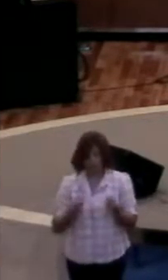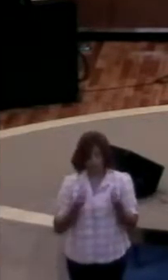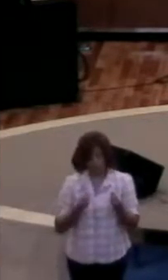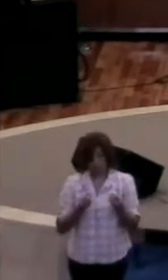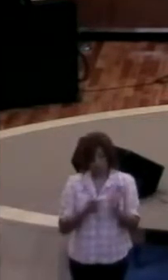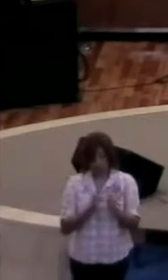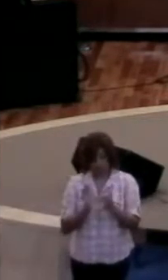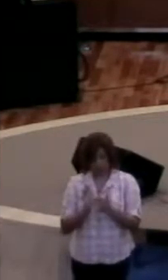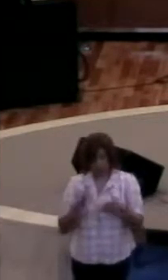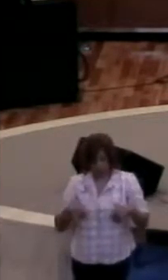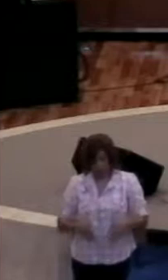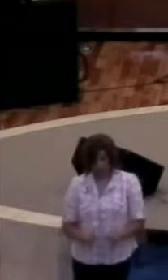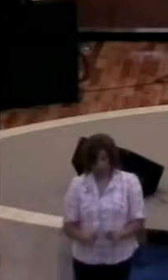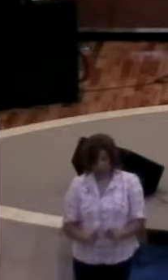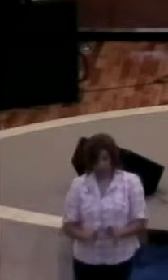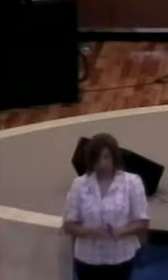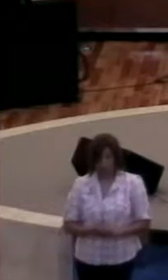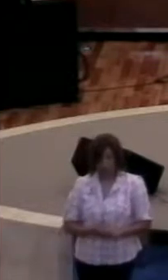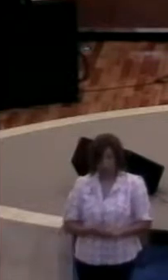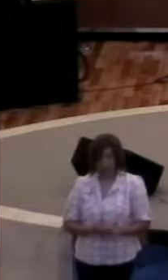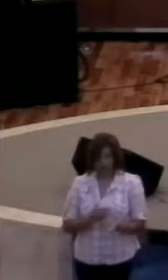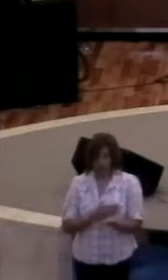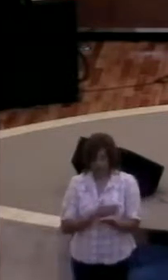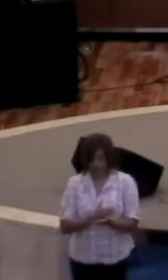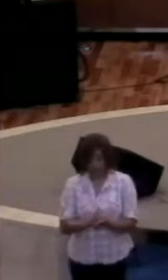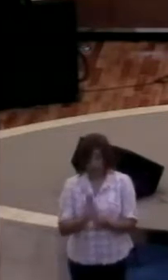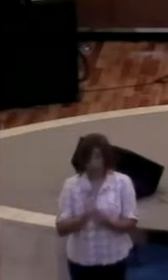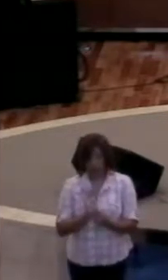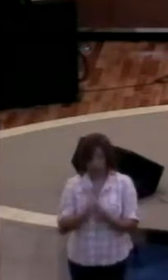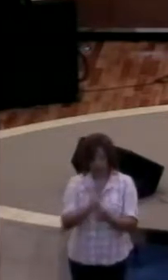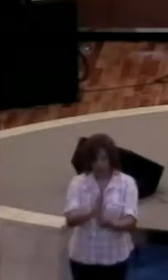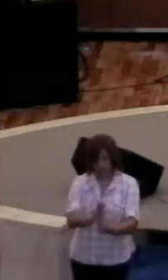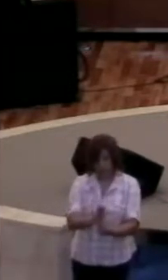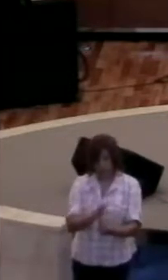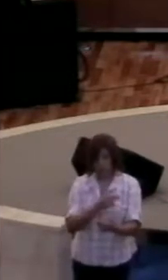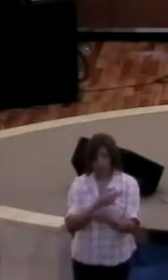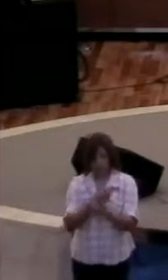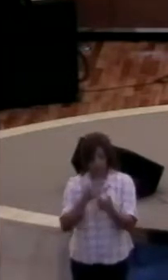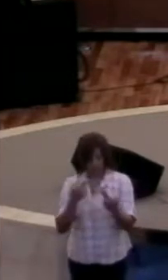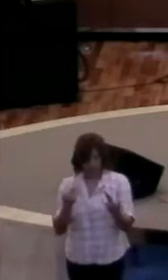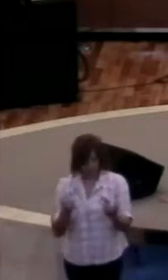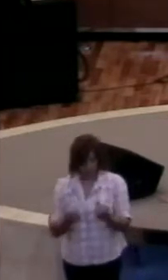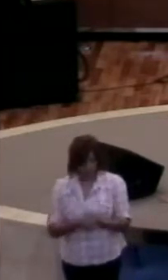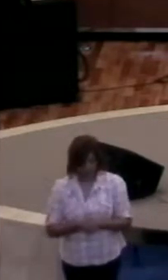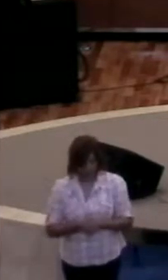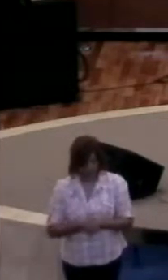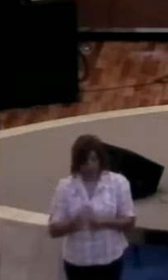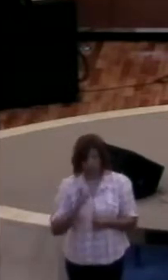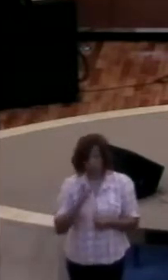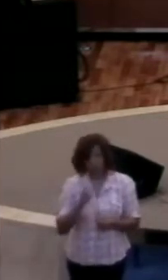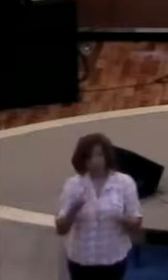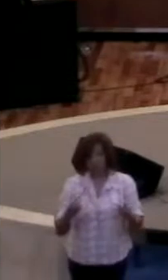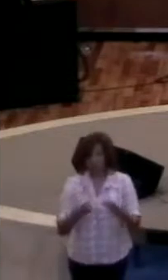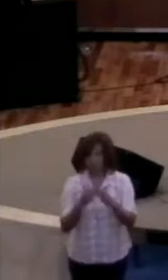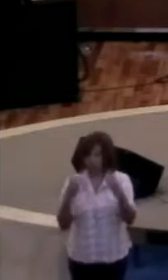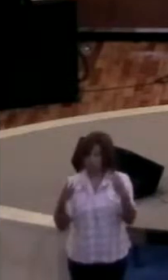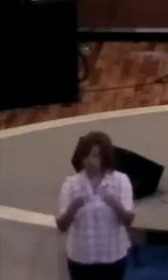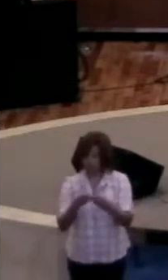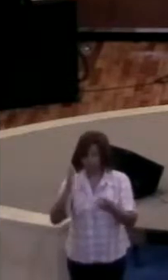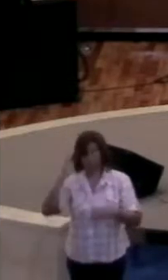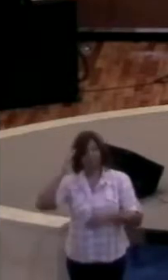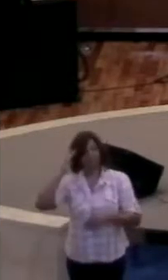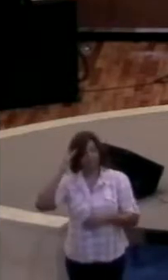começa a caminhar e trilhar, e ele começa então a mostrar algumas coisas distintas que só os judeus entendiam. Preste bem